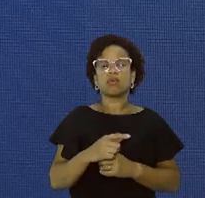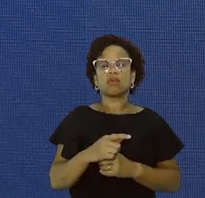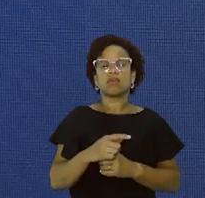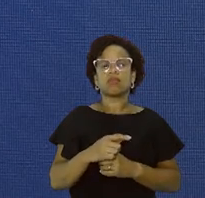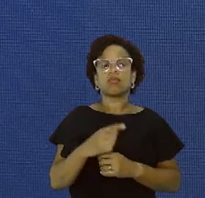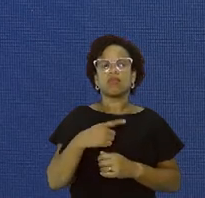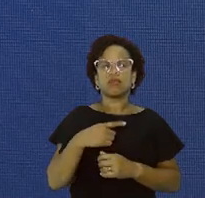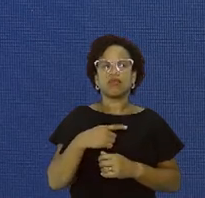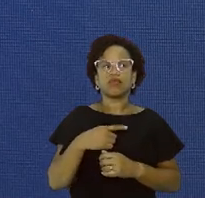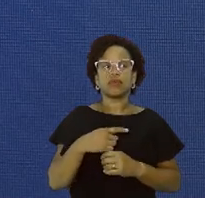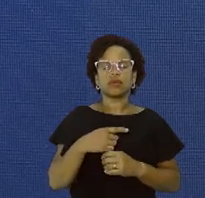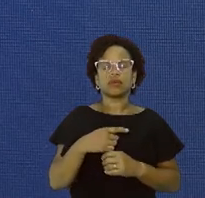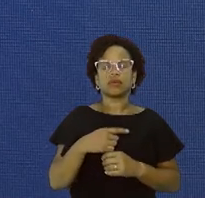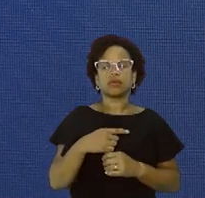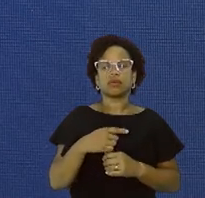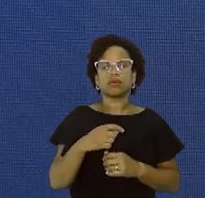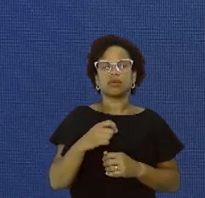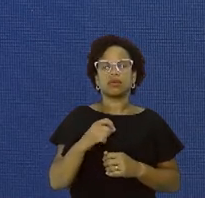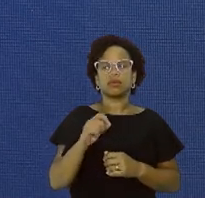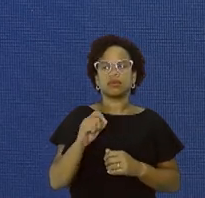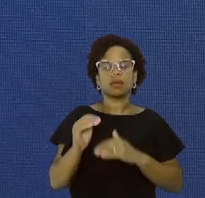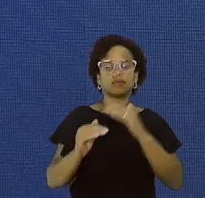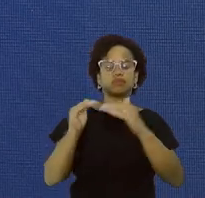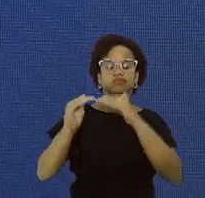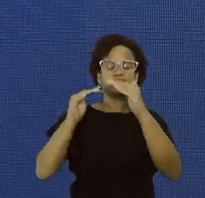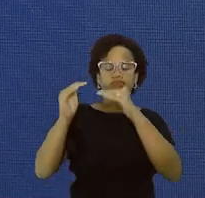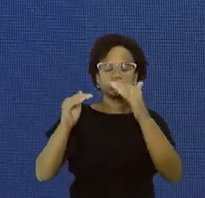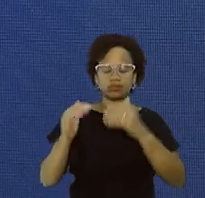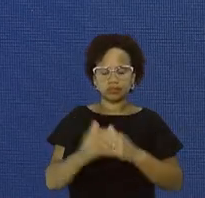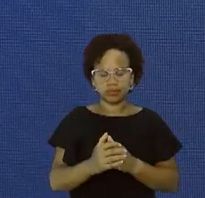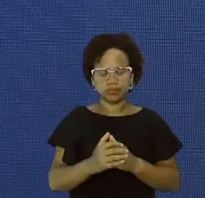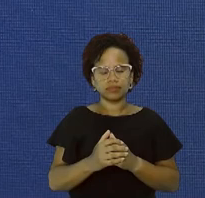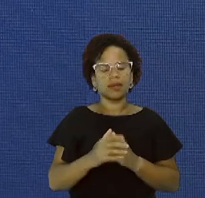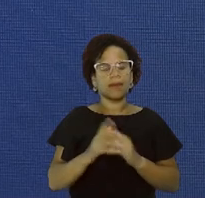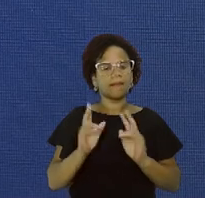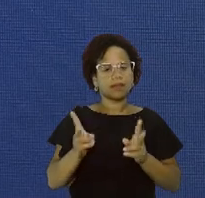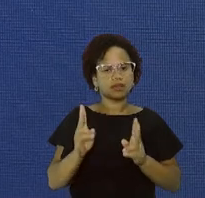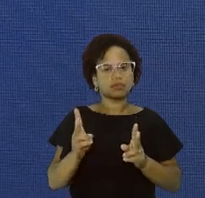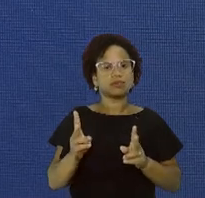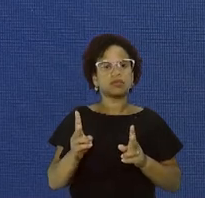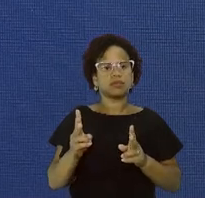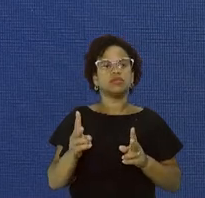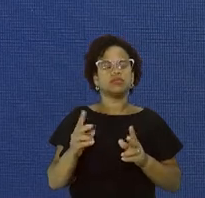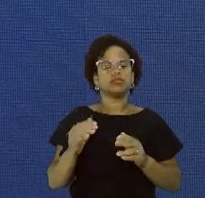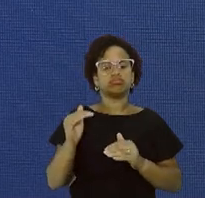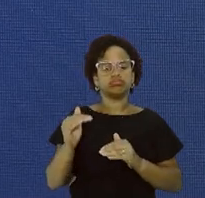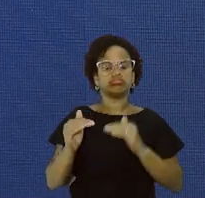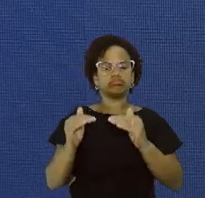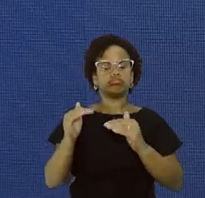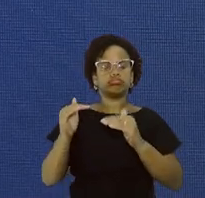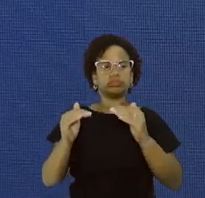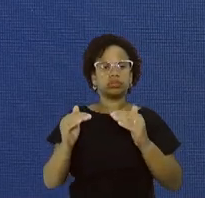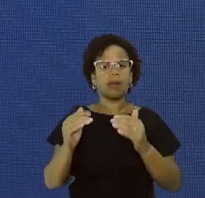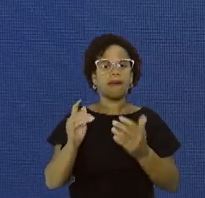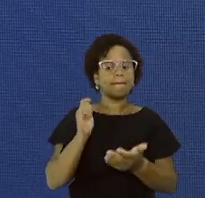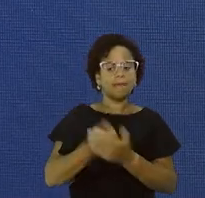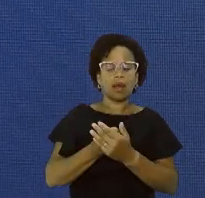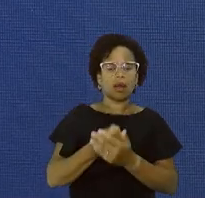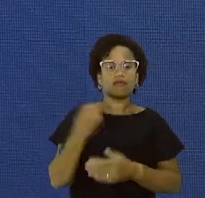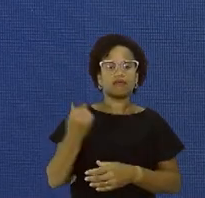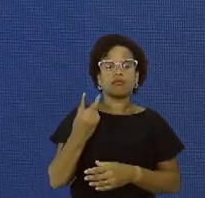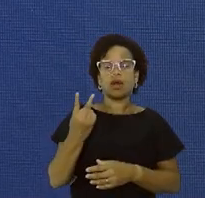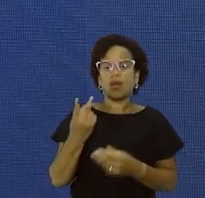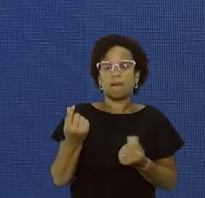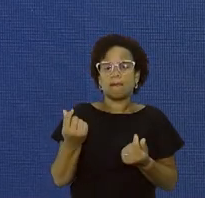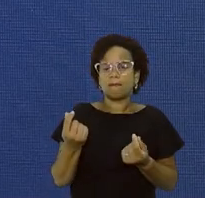capacidade de investir em na mesma velocidade Pagando os valores que a gente tipicamente pagava Então teve um período